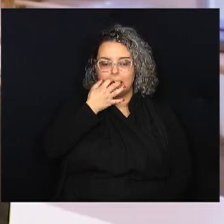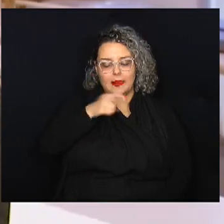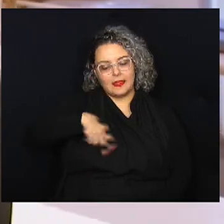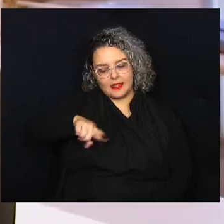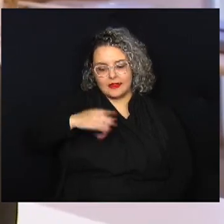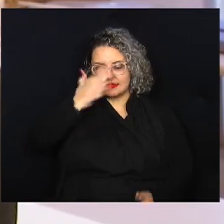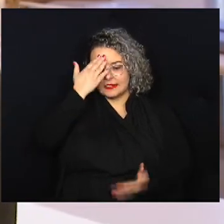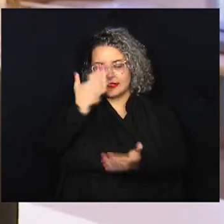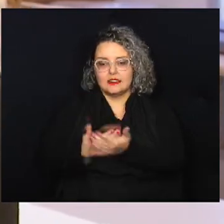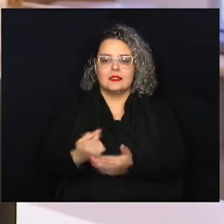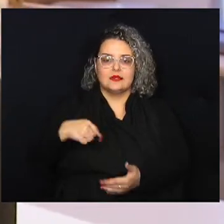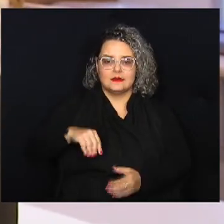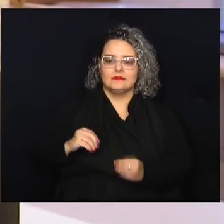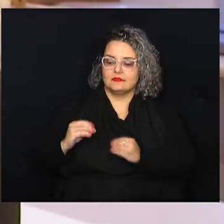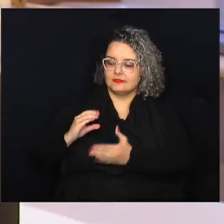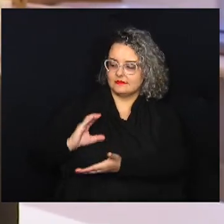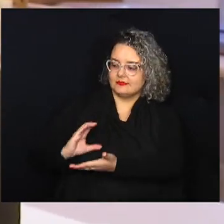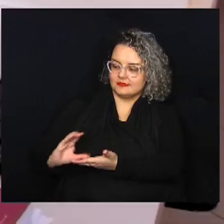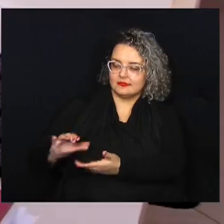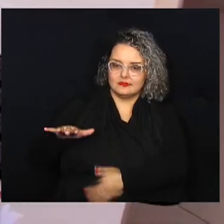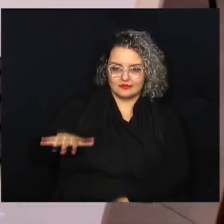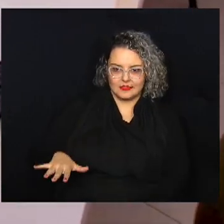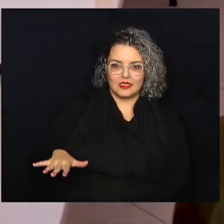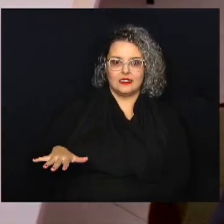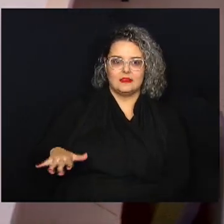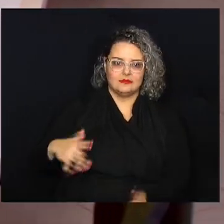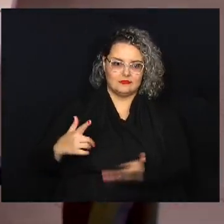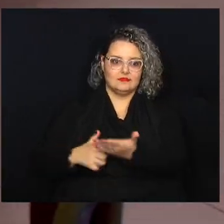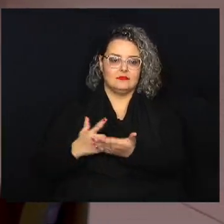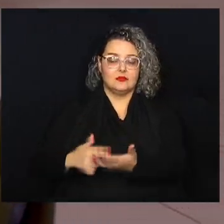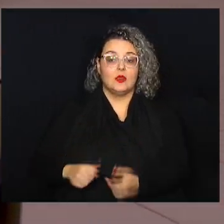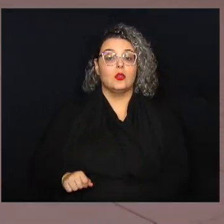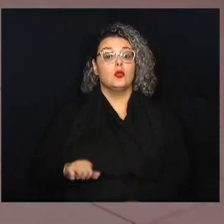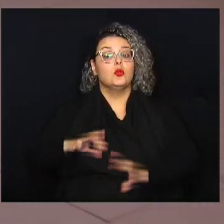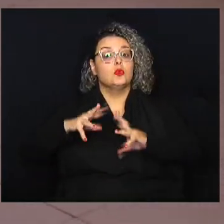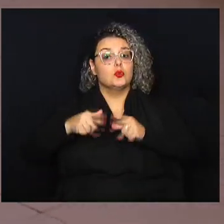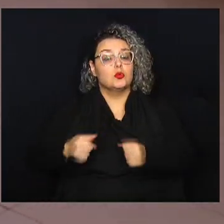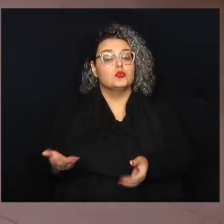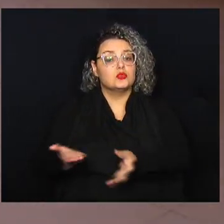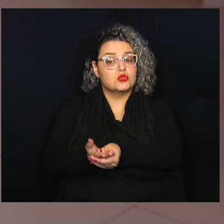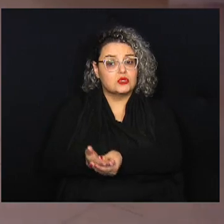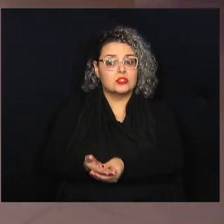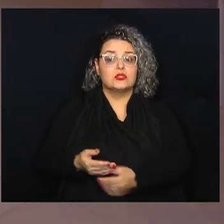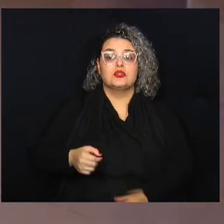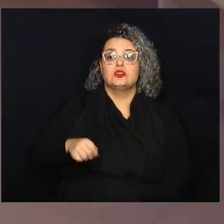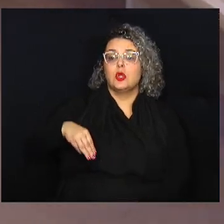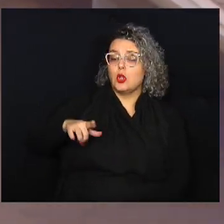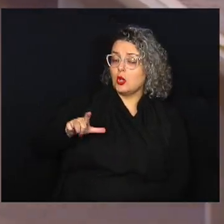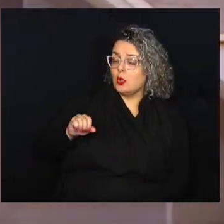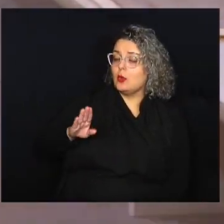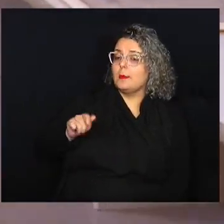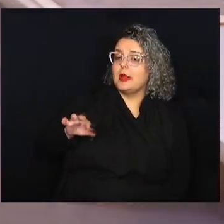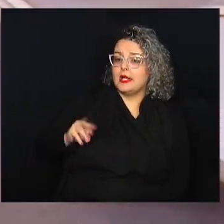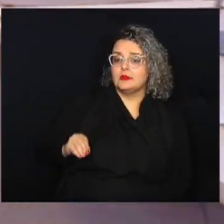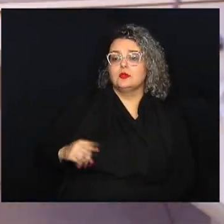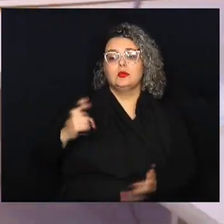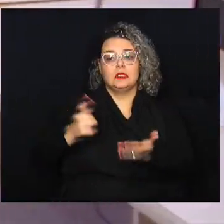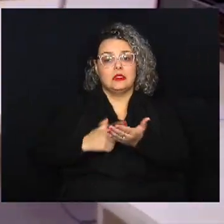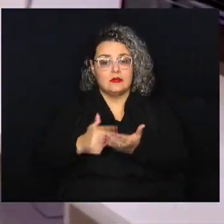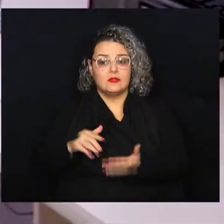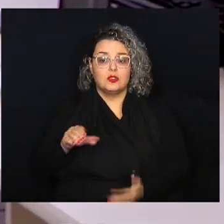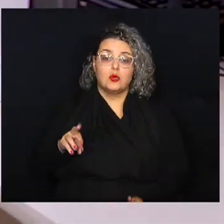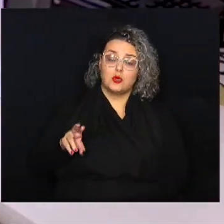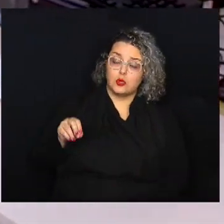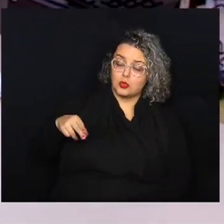importante arquivo aqui no nosso centro. O Arquivo de Lobato também conta com livros, manuscritos, crônicas e